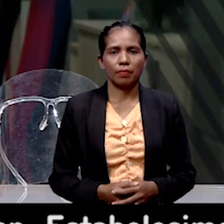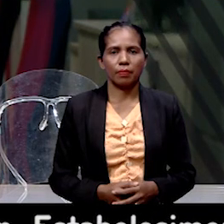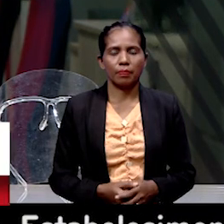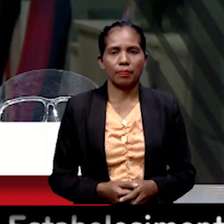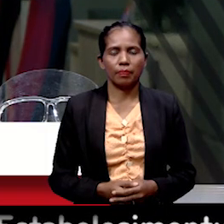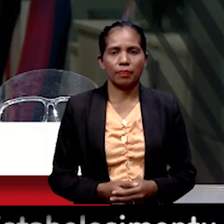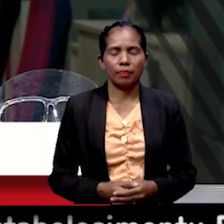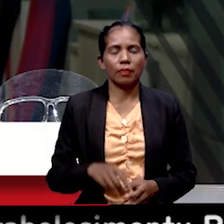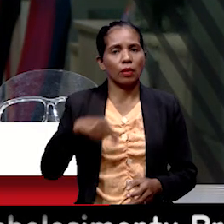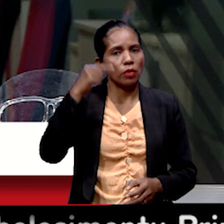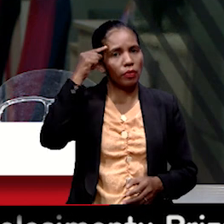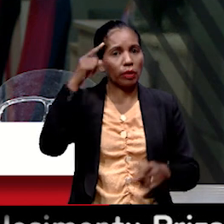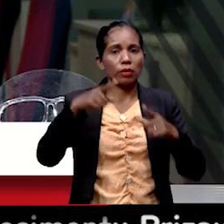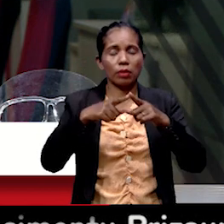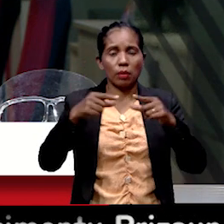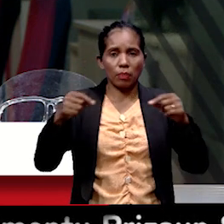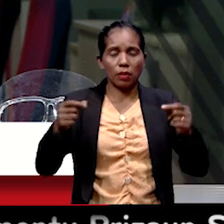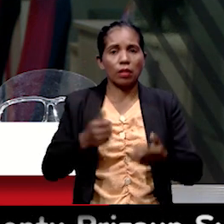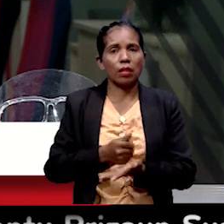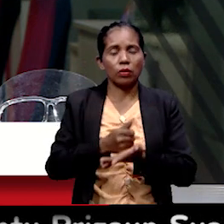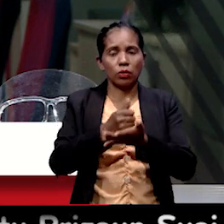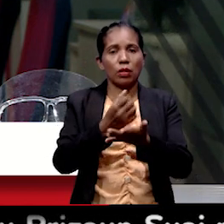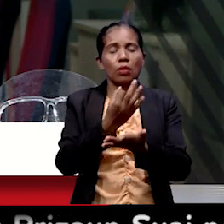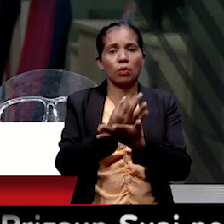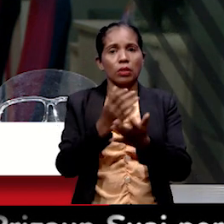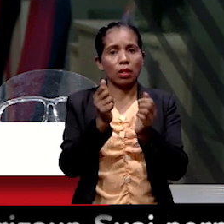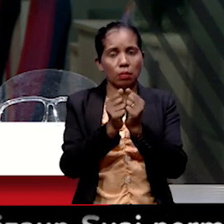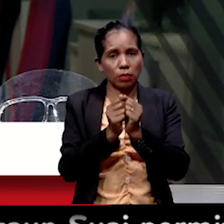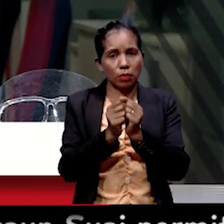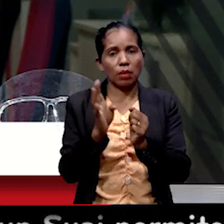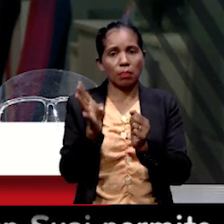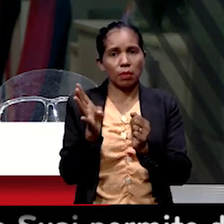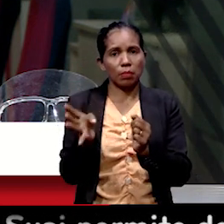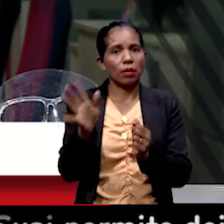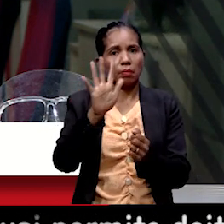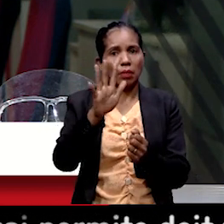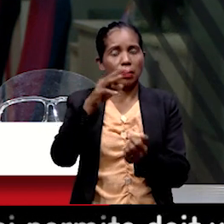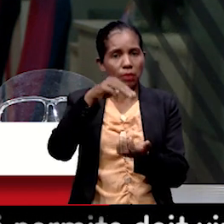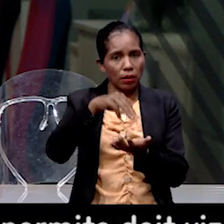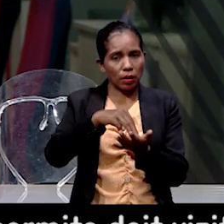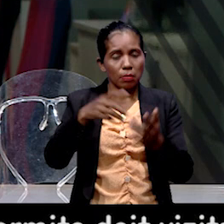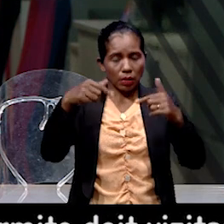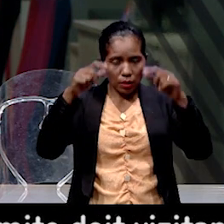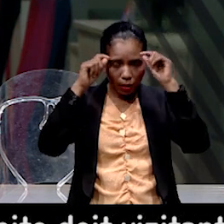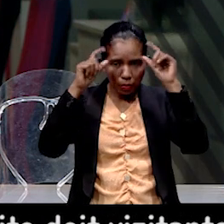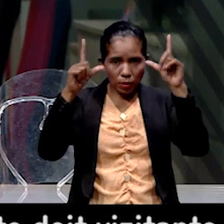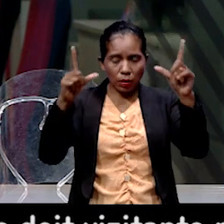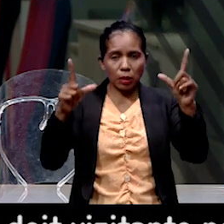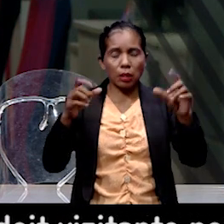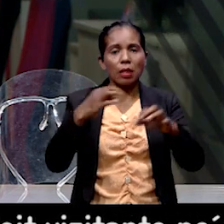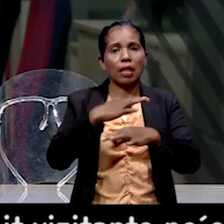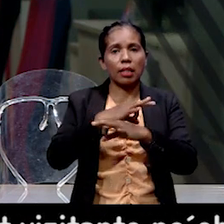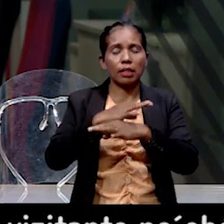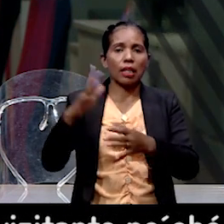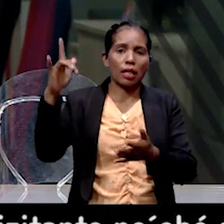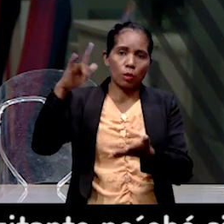Governo Japón apoja Osan to kon hatnulure sin hat, ma Timor-Leste, ba konstrução terminal Aeroportu